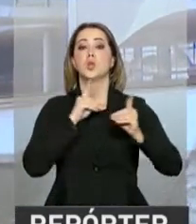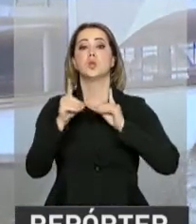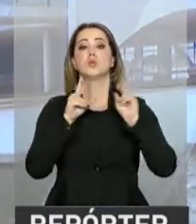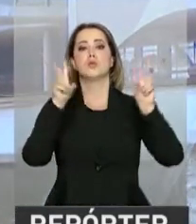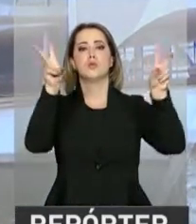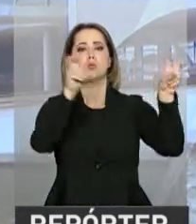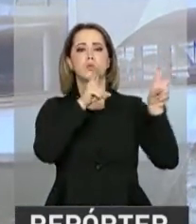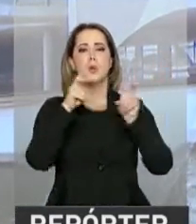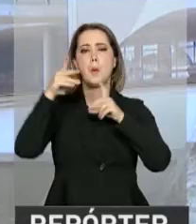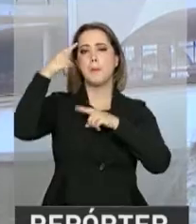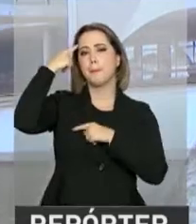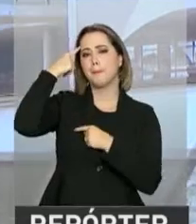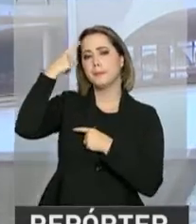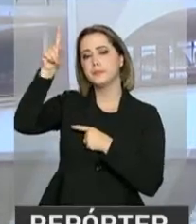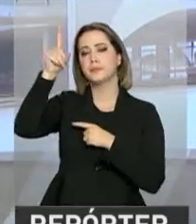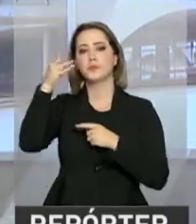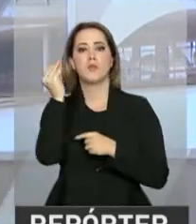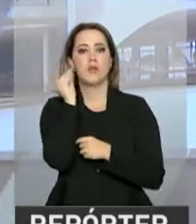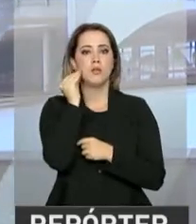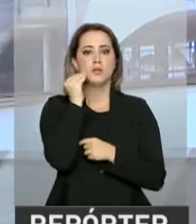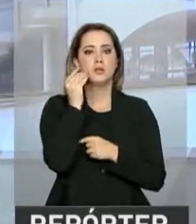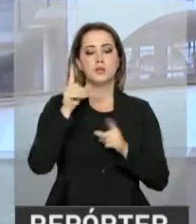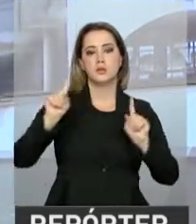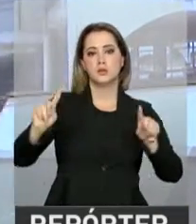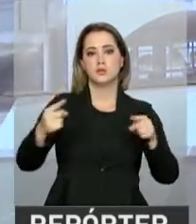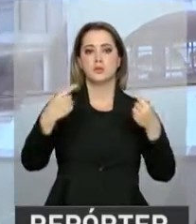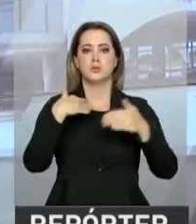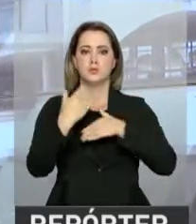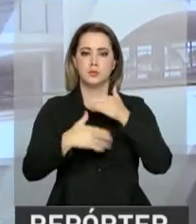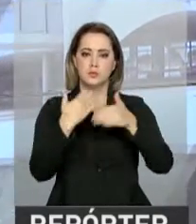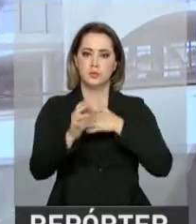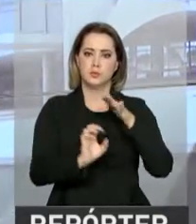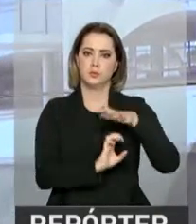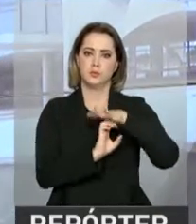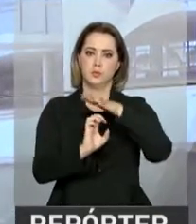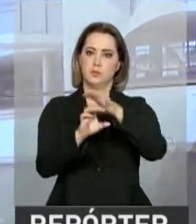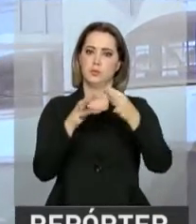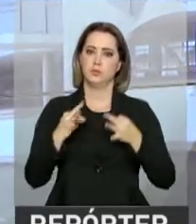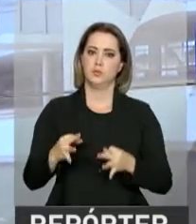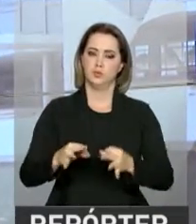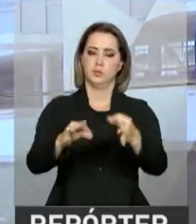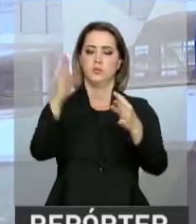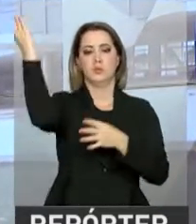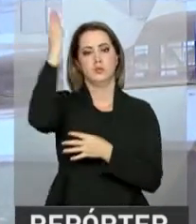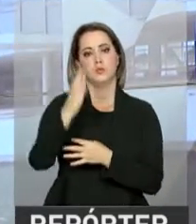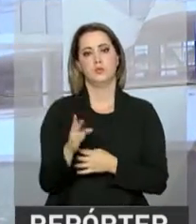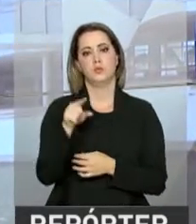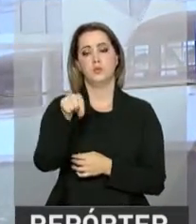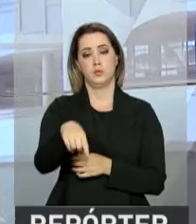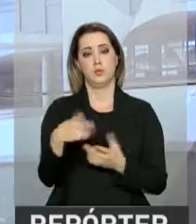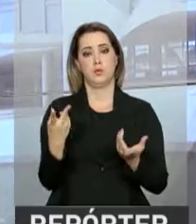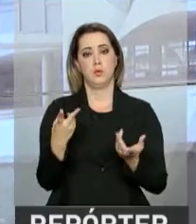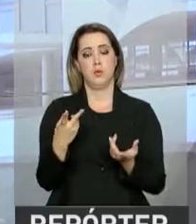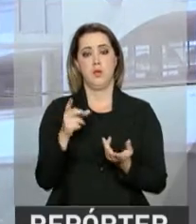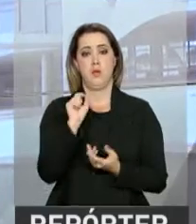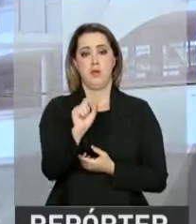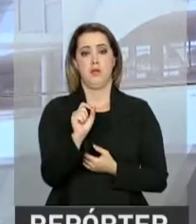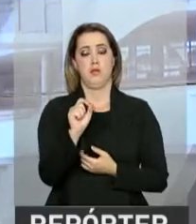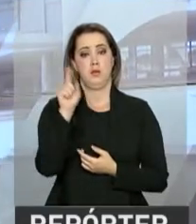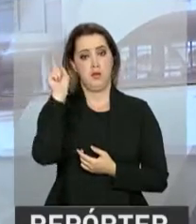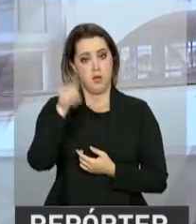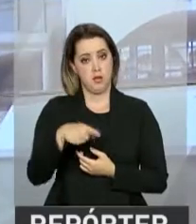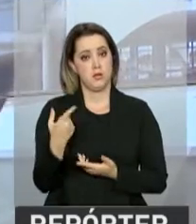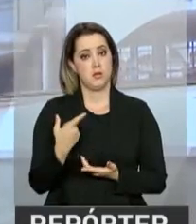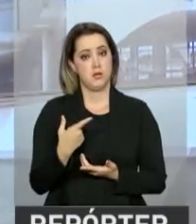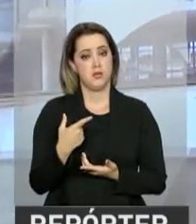Discutir diferentes ideias, experiências e desafios para o desenvolvimento de empresas de tecnologia no Brasil, as startups.